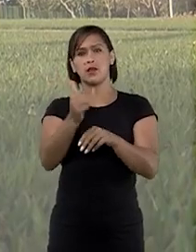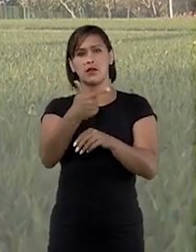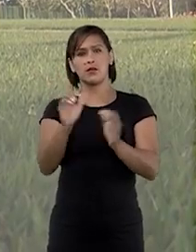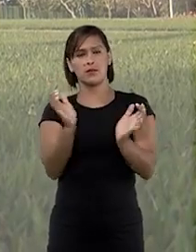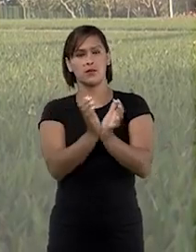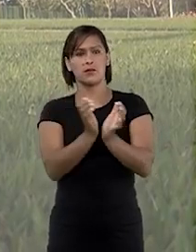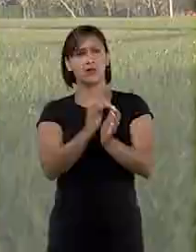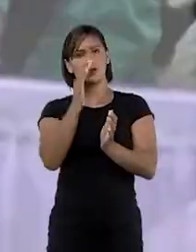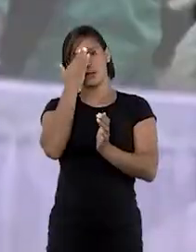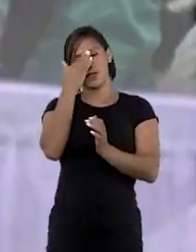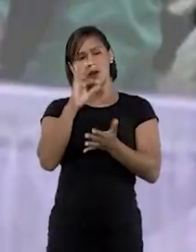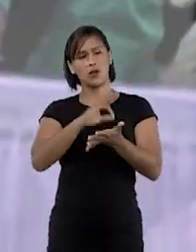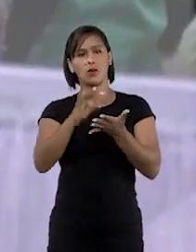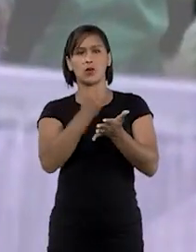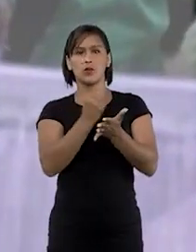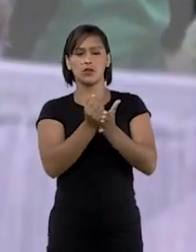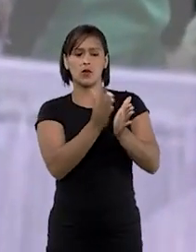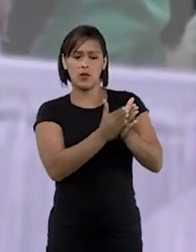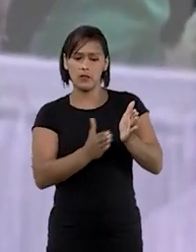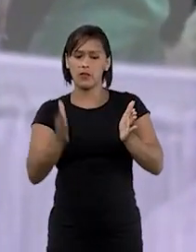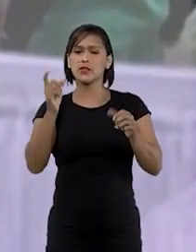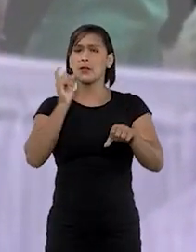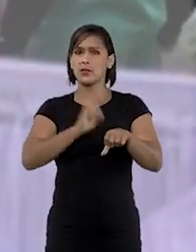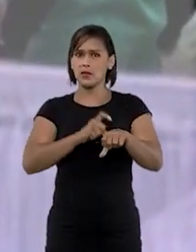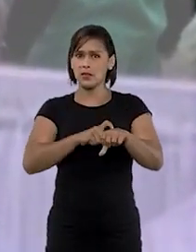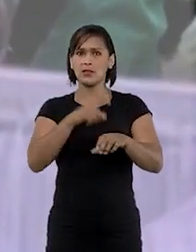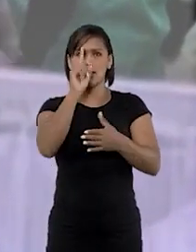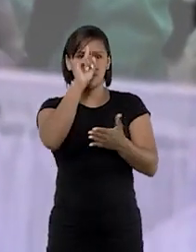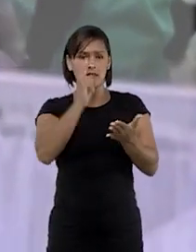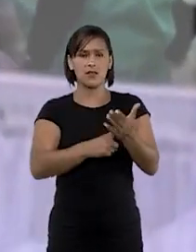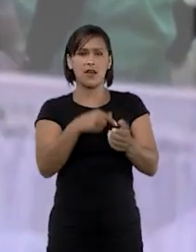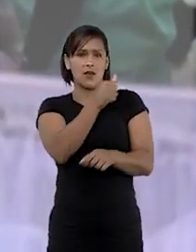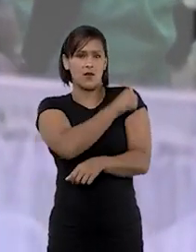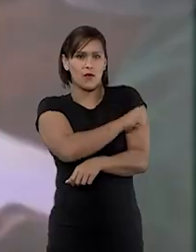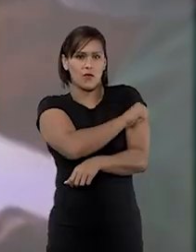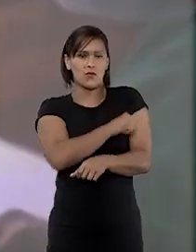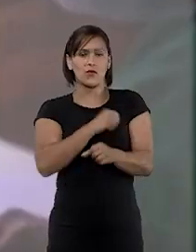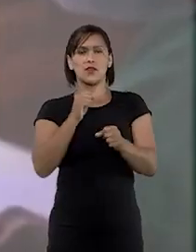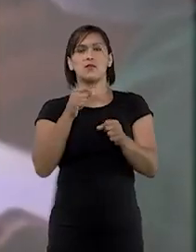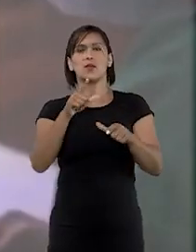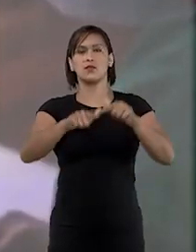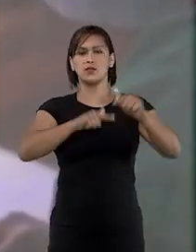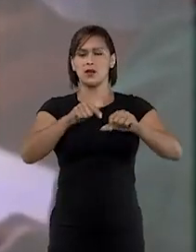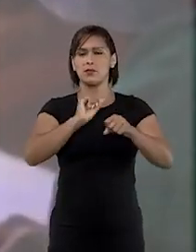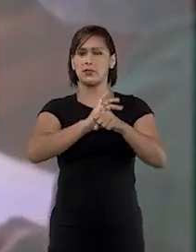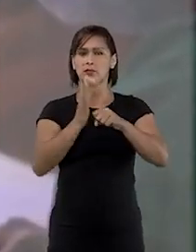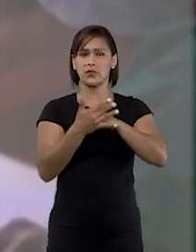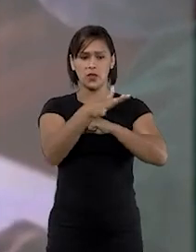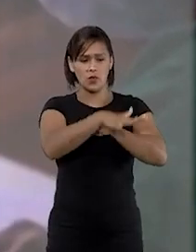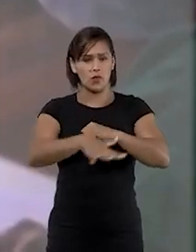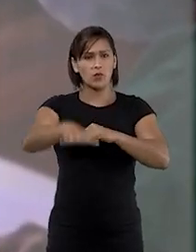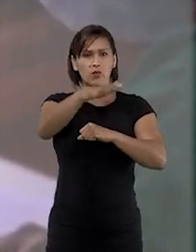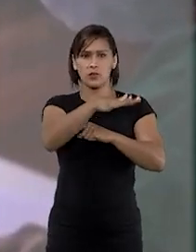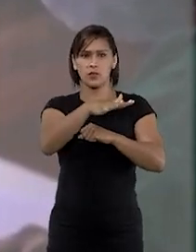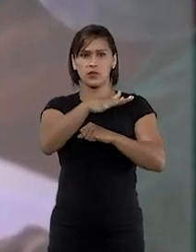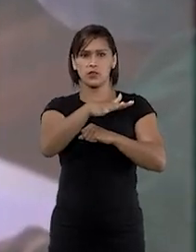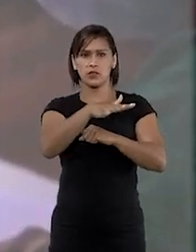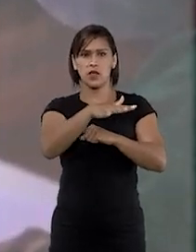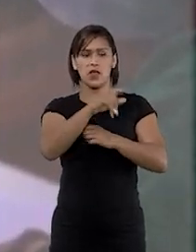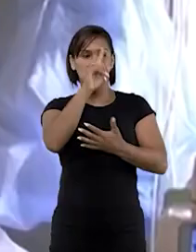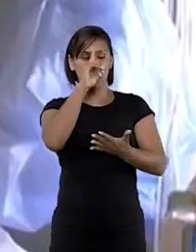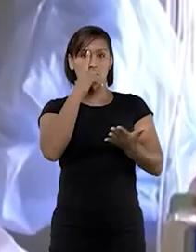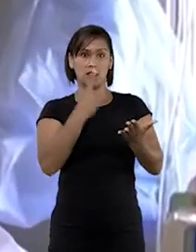ministros da segunda turma entenderam que a contratação temporária de Enfermeiros para o desempenho de atividades relacionadas a pandemia da cor